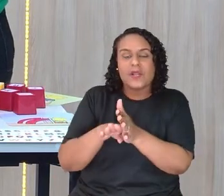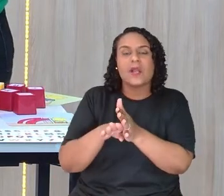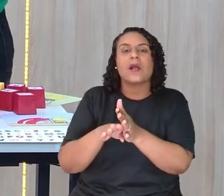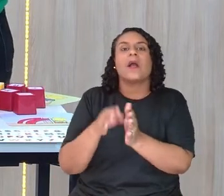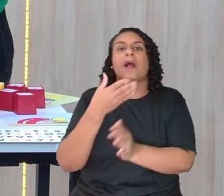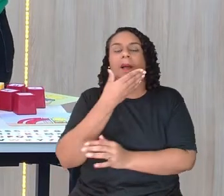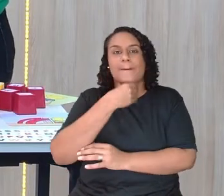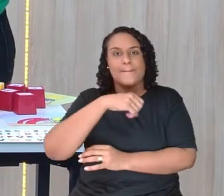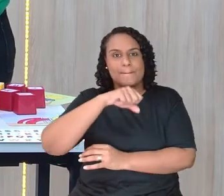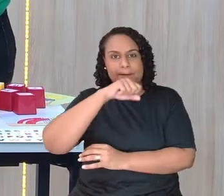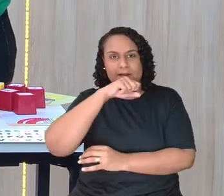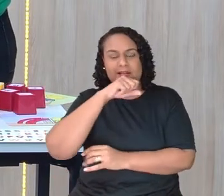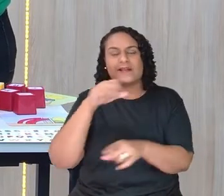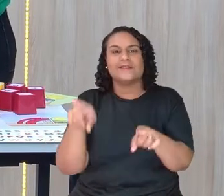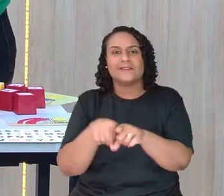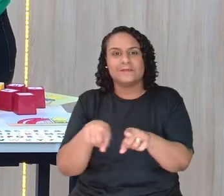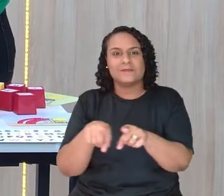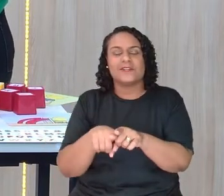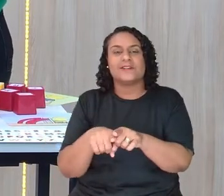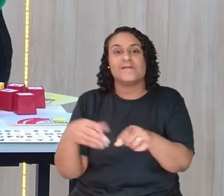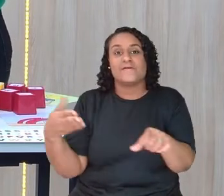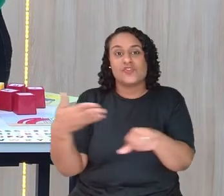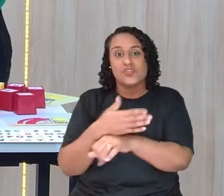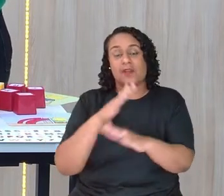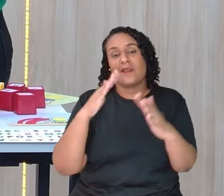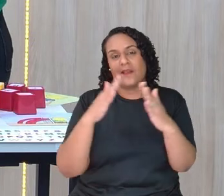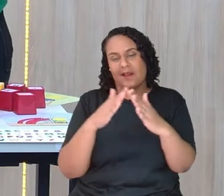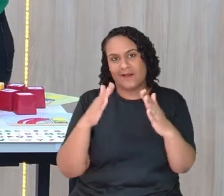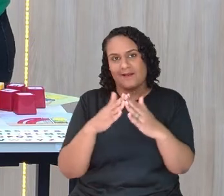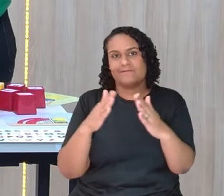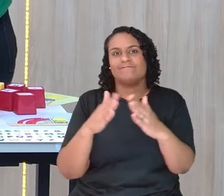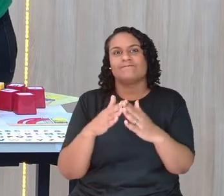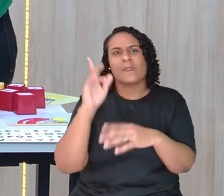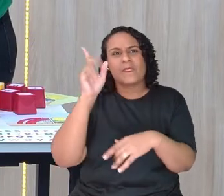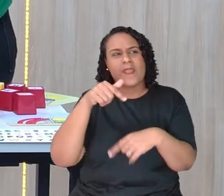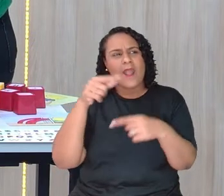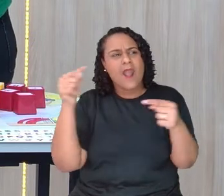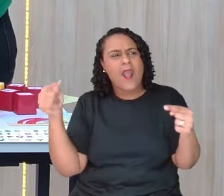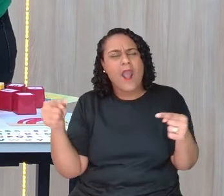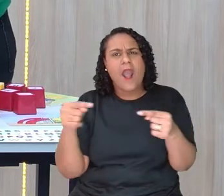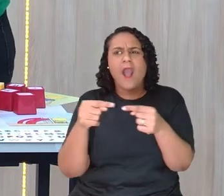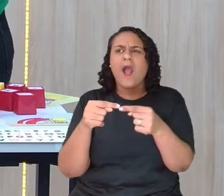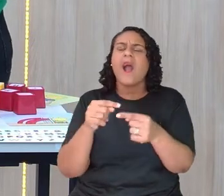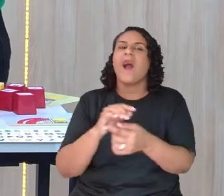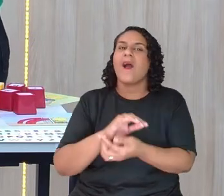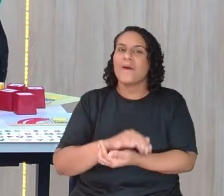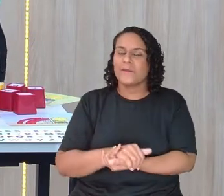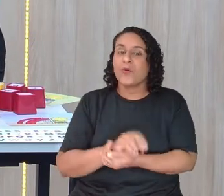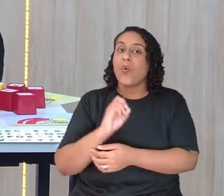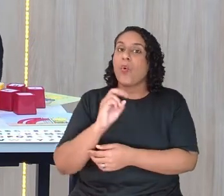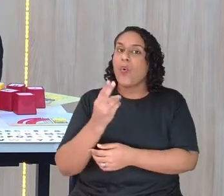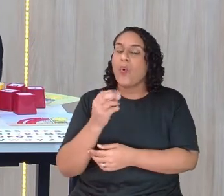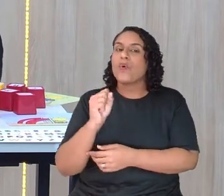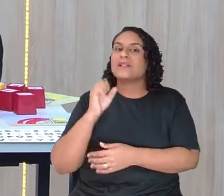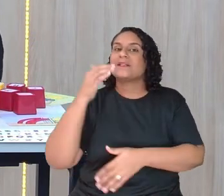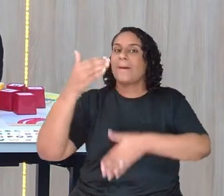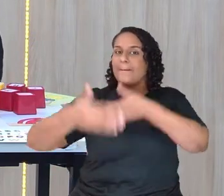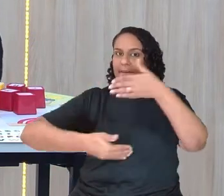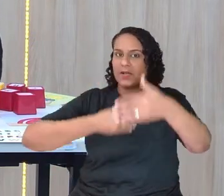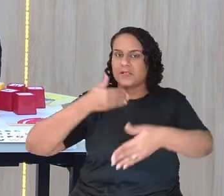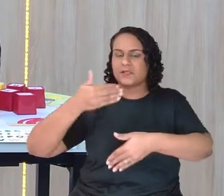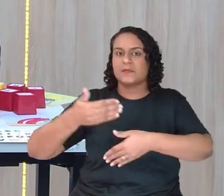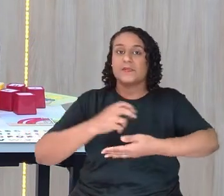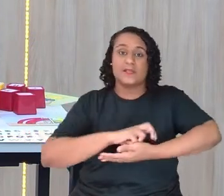pai, da mãe ou de alguém da família. Então ele já associa. Ou se ele participa, se ele já está